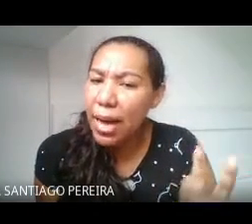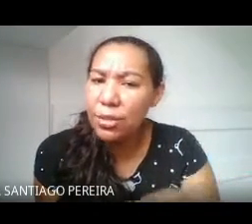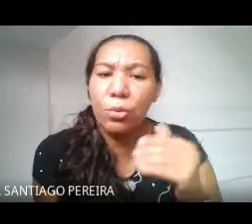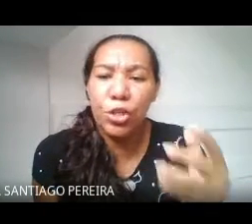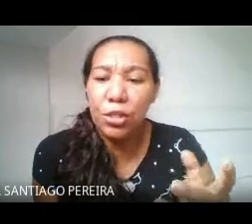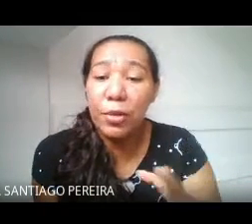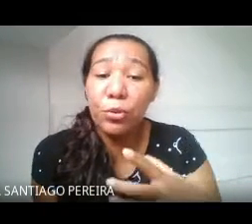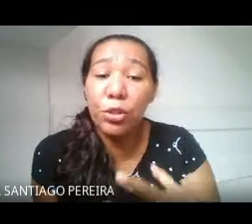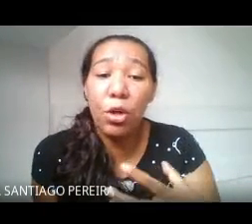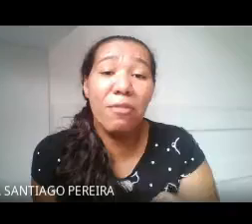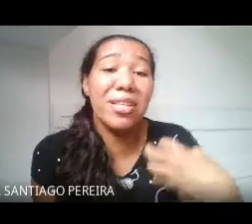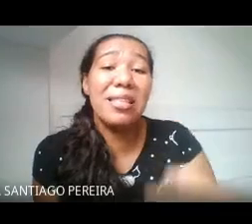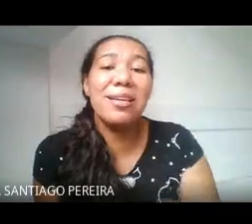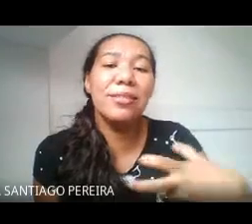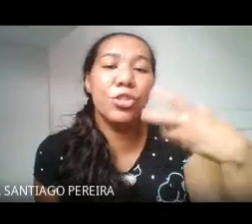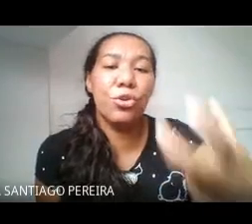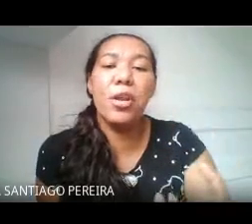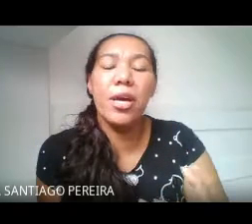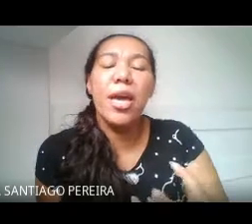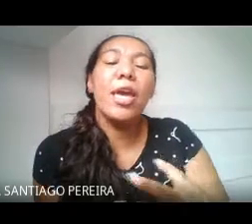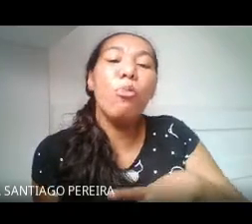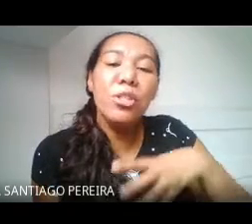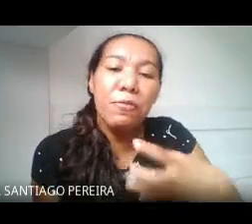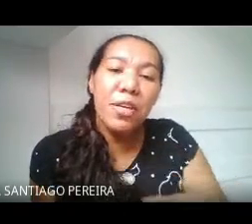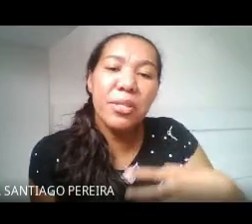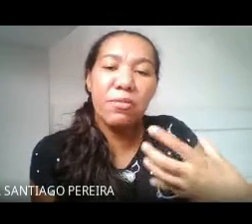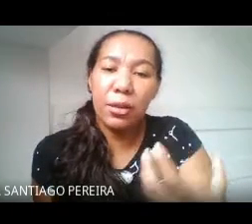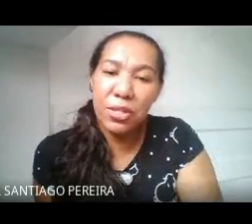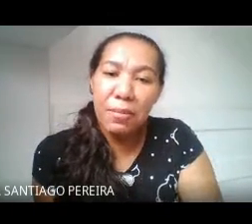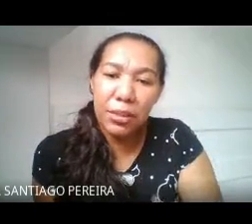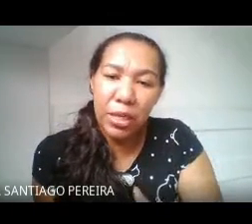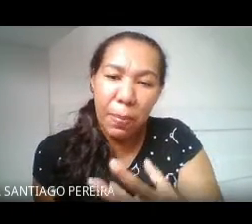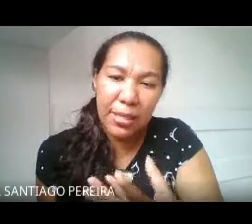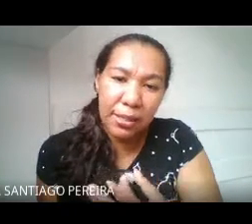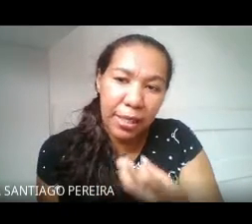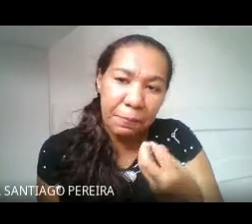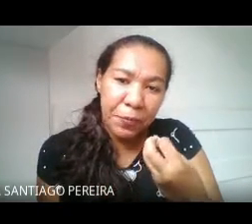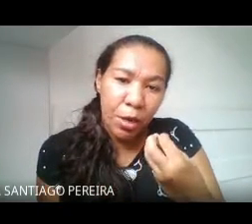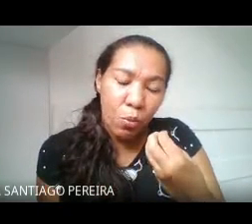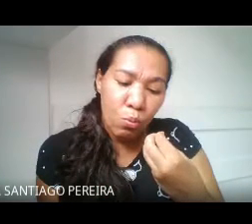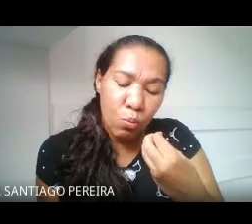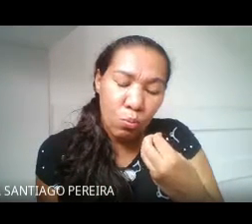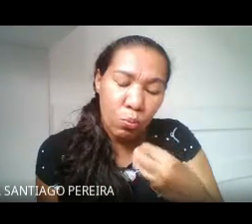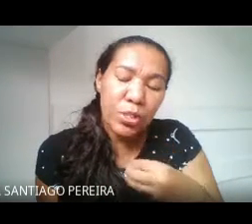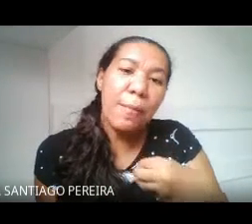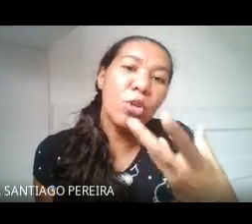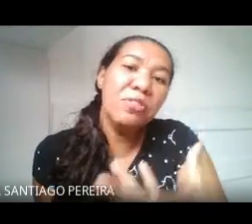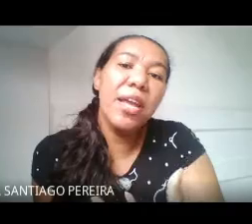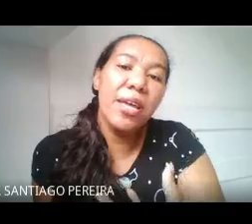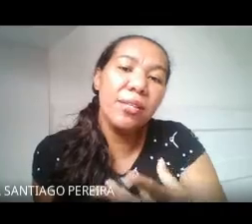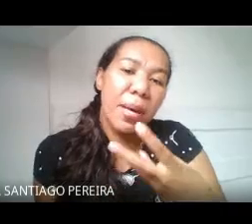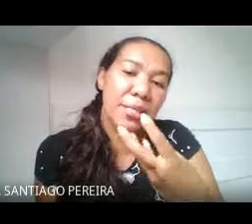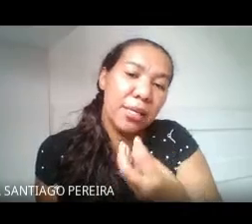assim, básico, objetivo. Mas quando eu coloco a fascinante história, eu modifico esse valor semântico. Ele passa a ter um